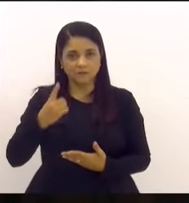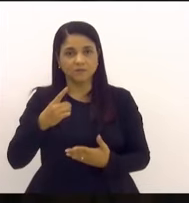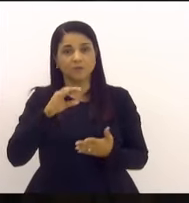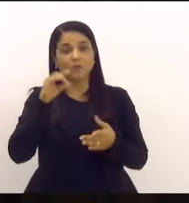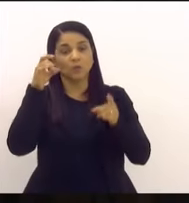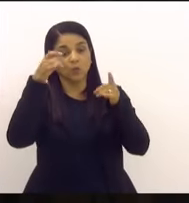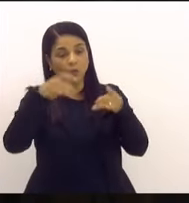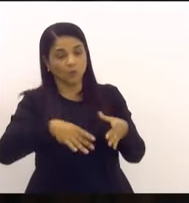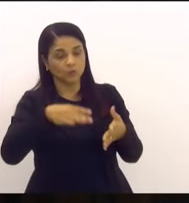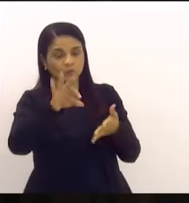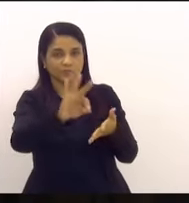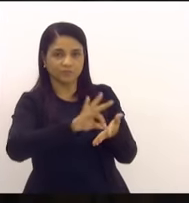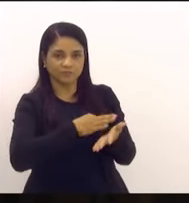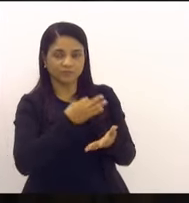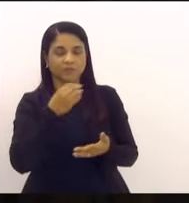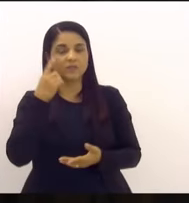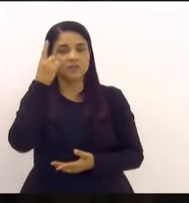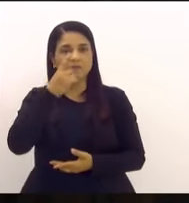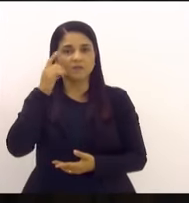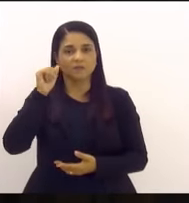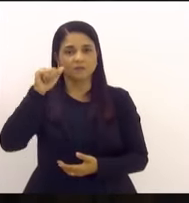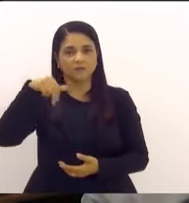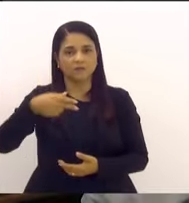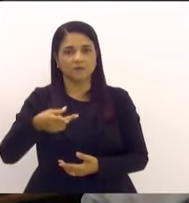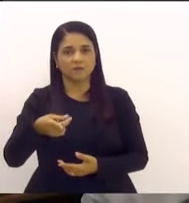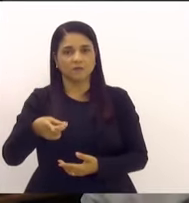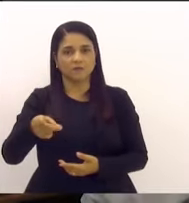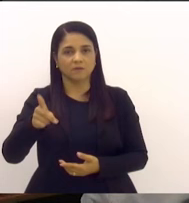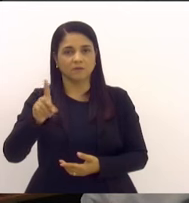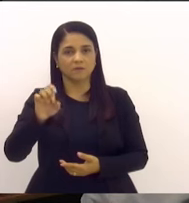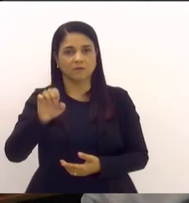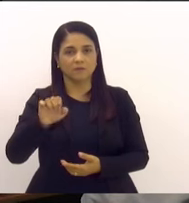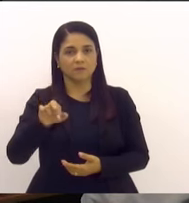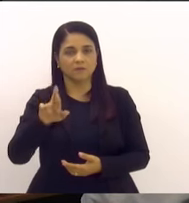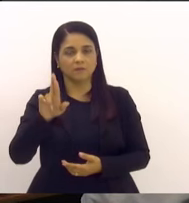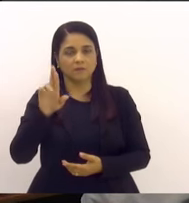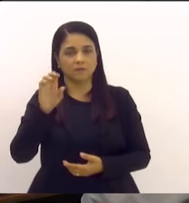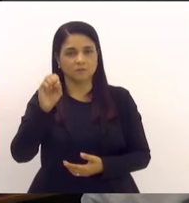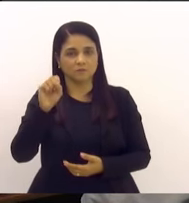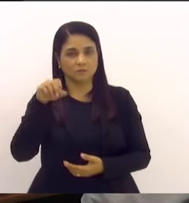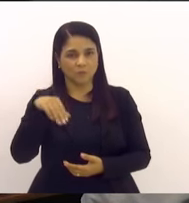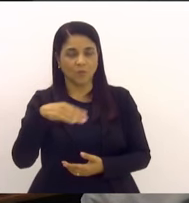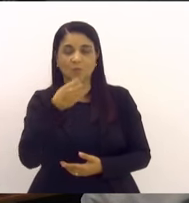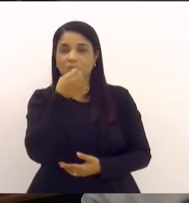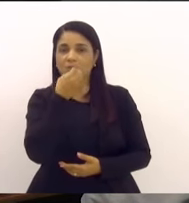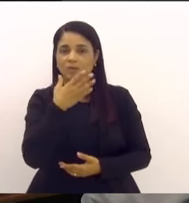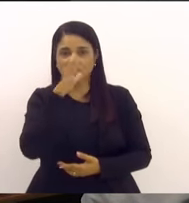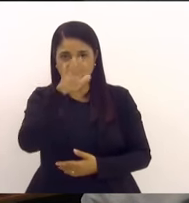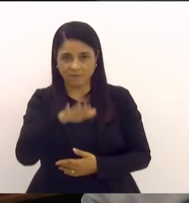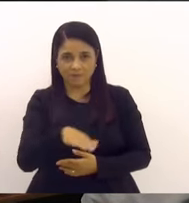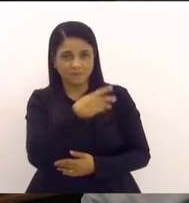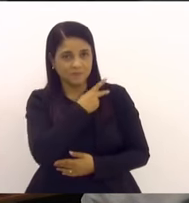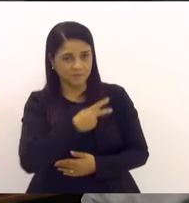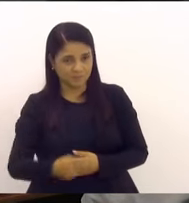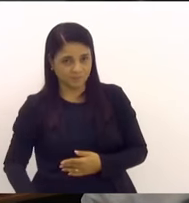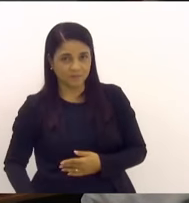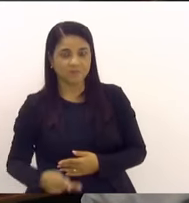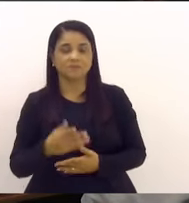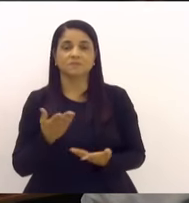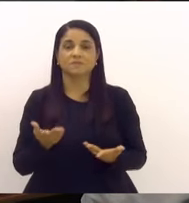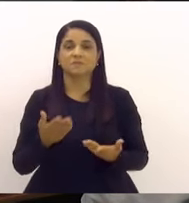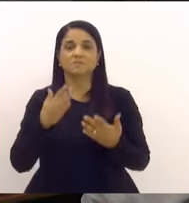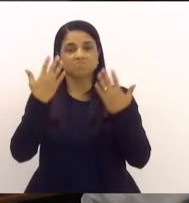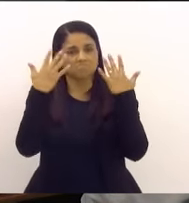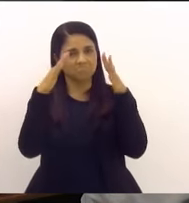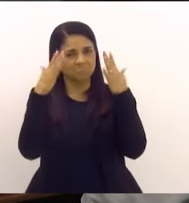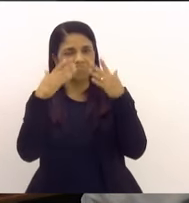inscrito, deputado Anderson Moraes. Senhor presidente, boa tarde. Primeiro, eu quero aqui parabenizar o governo